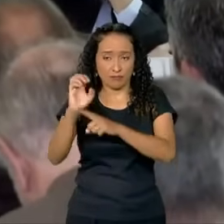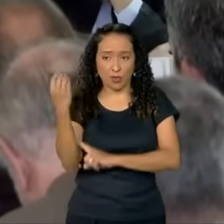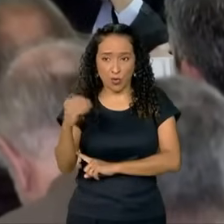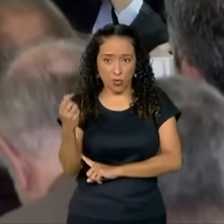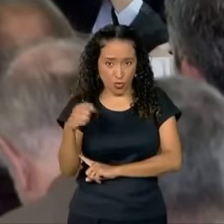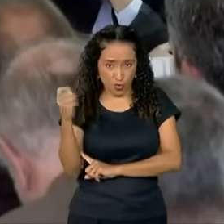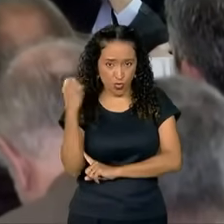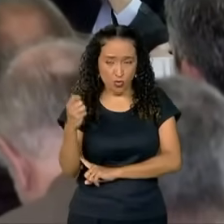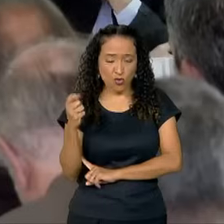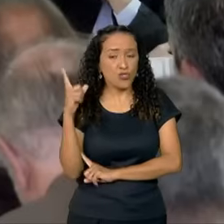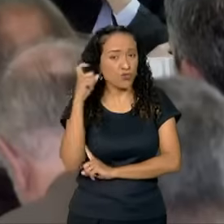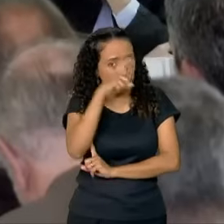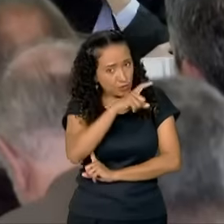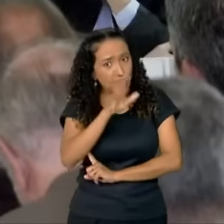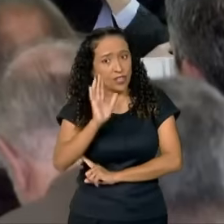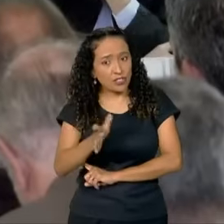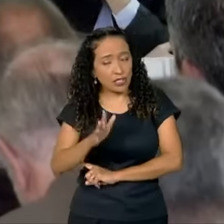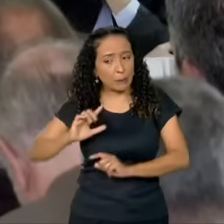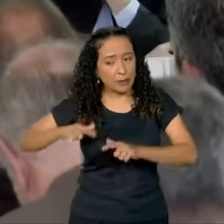operar